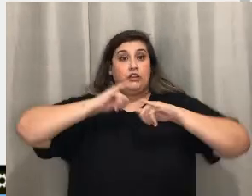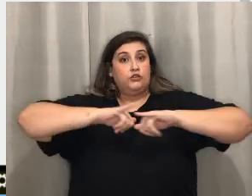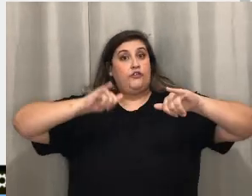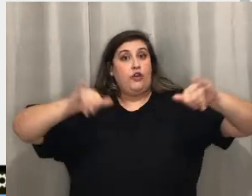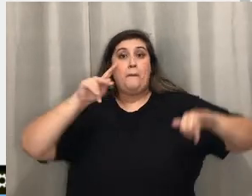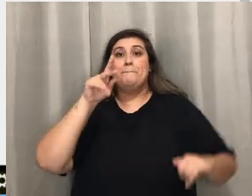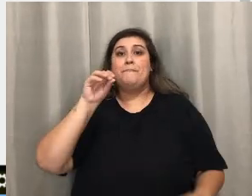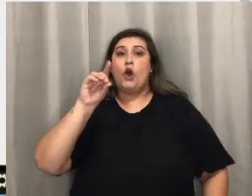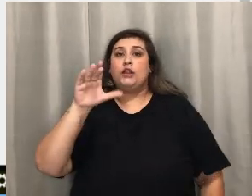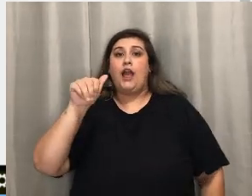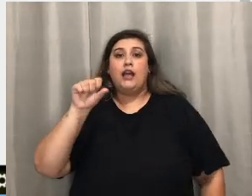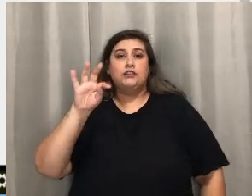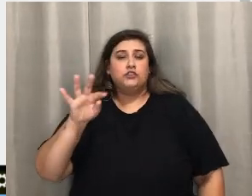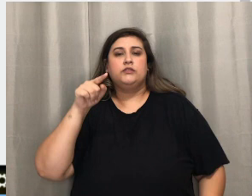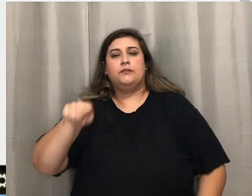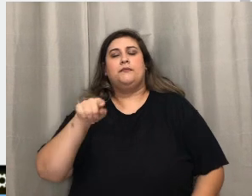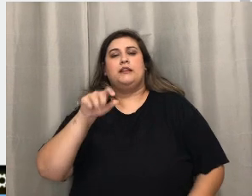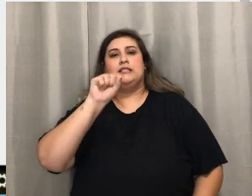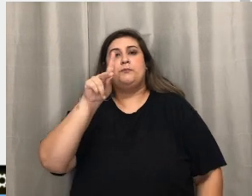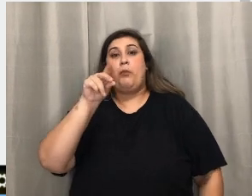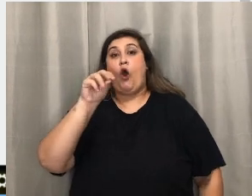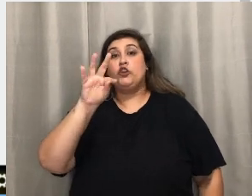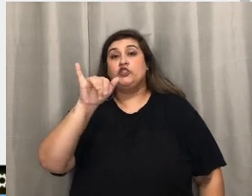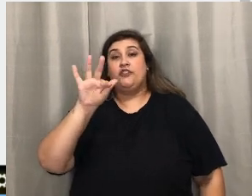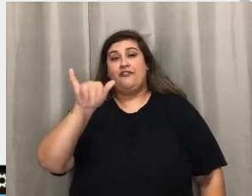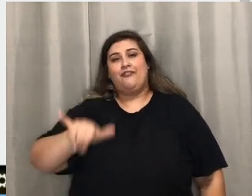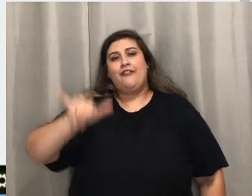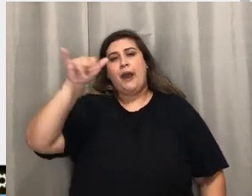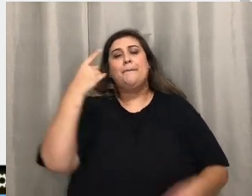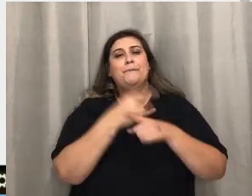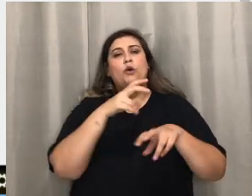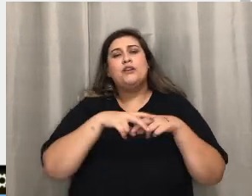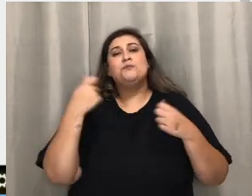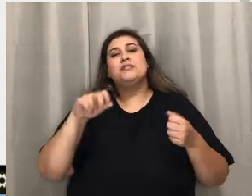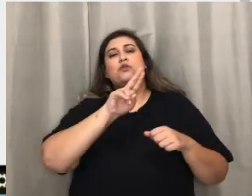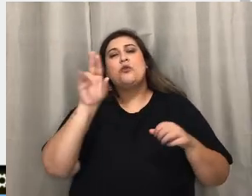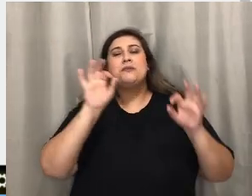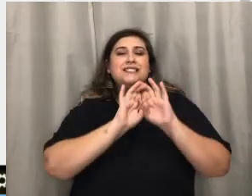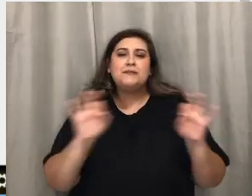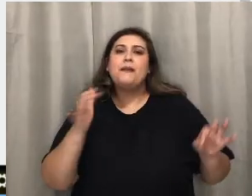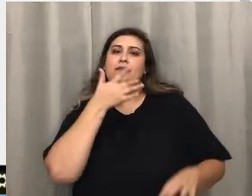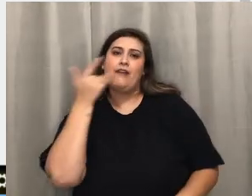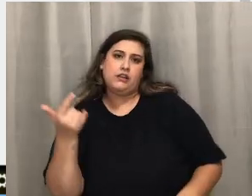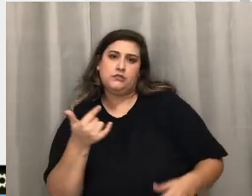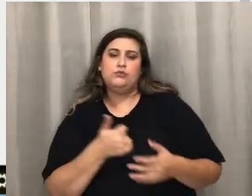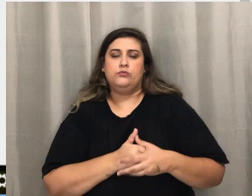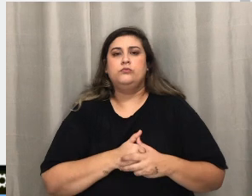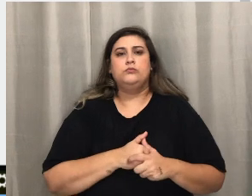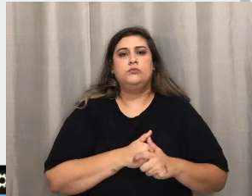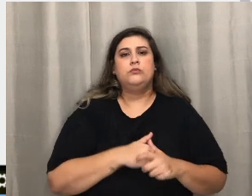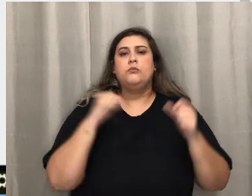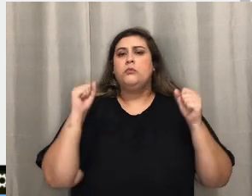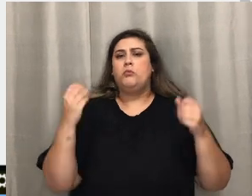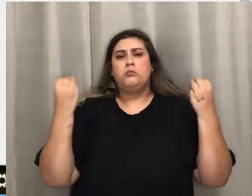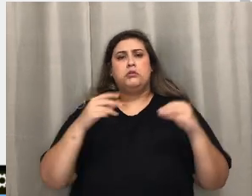divulgar nossos podcasts na página do Spotify. Então, por isso tem que ser um nome simples que seja fácil. Aqui você